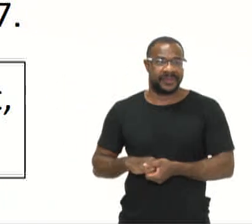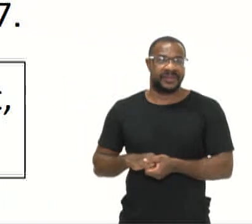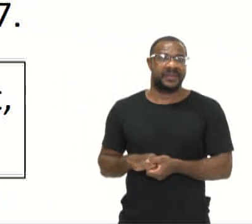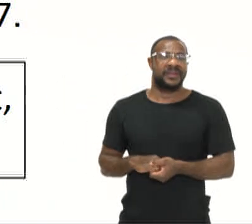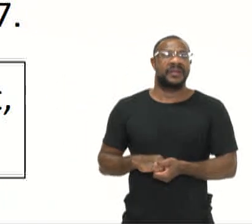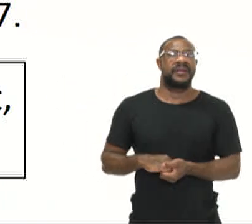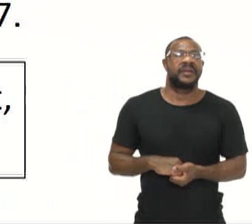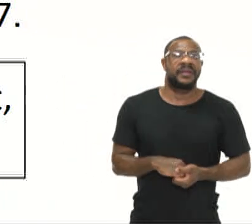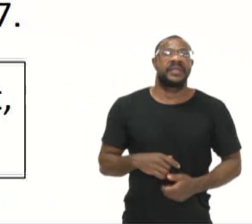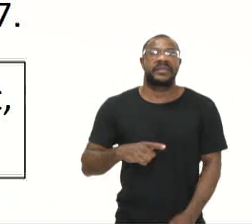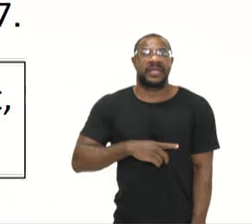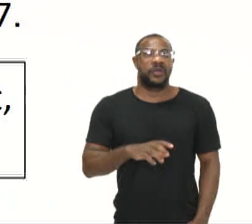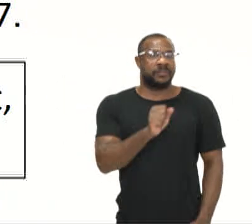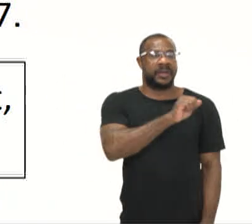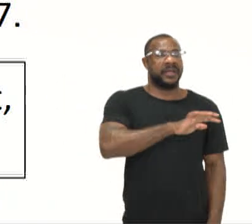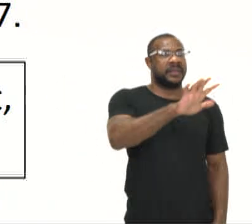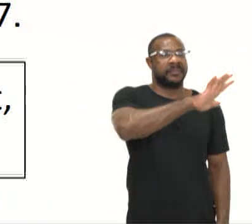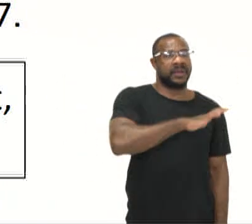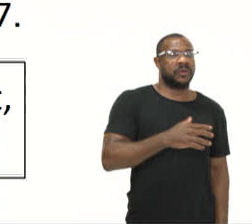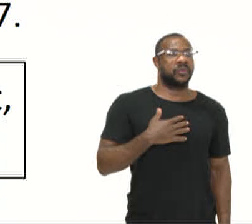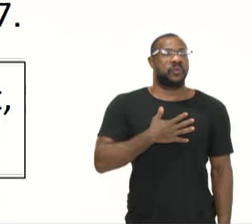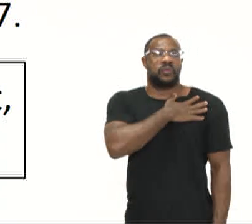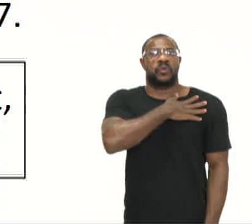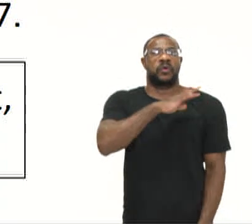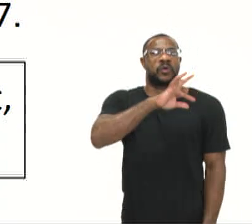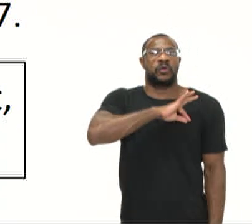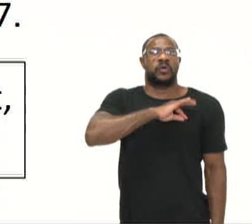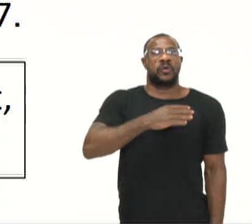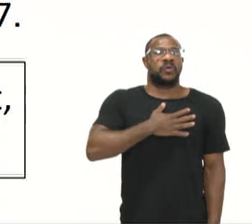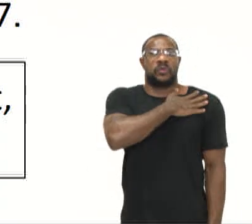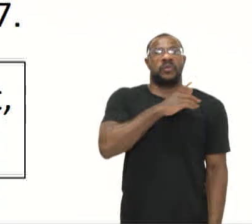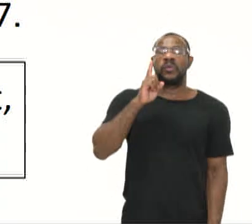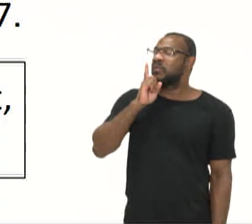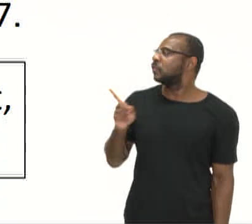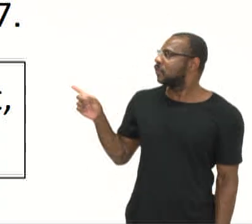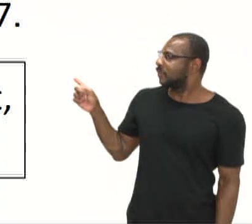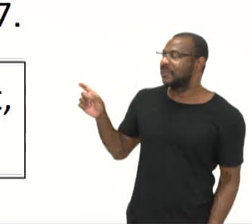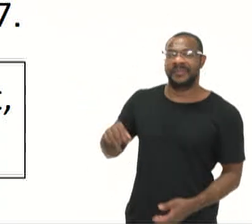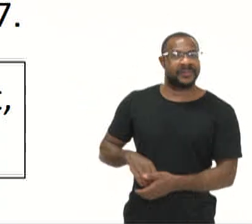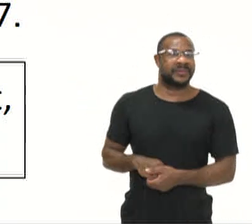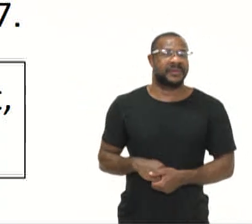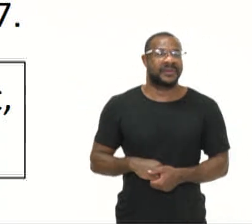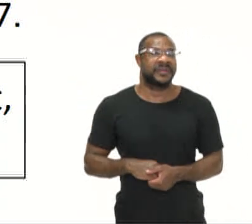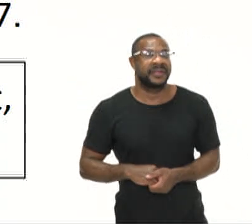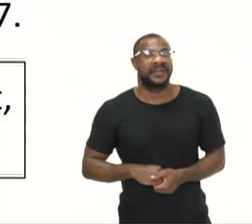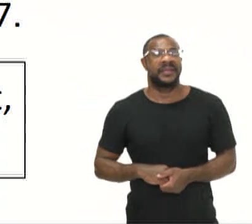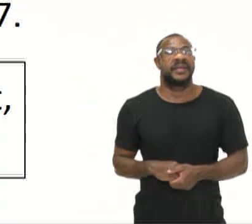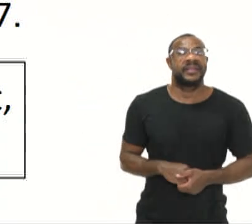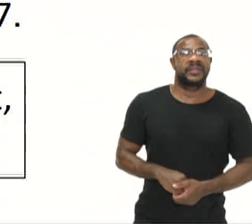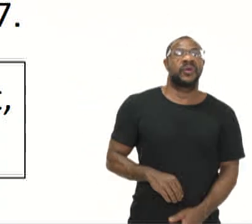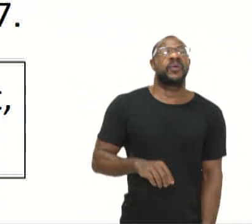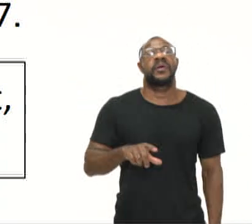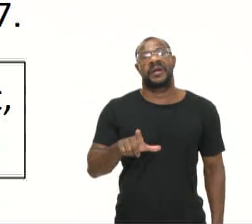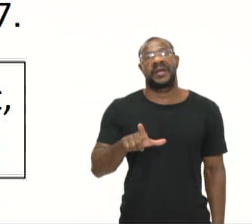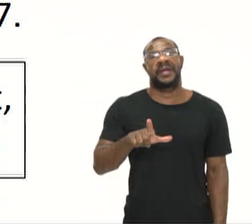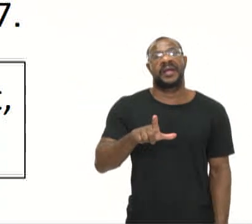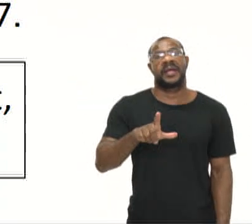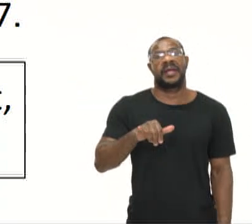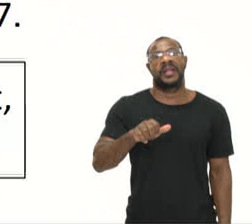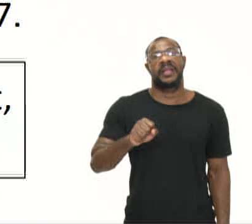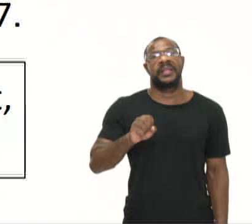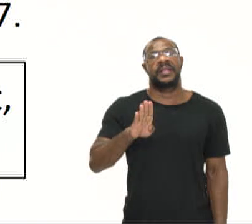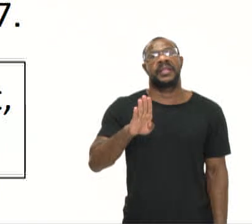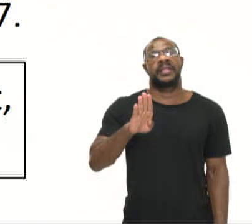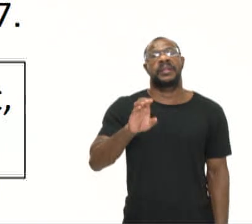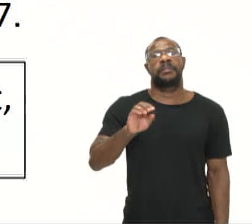a gente tem uma imagem do general e ele vai acabar tomando Lisboa, isso na data de 1º de dezembro de